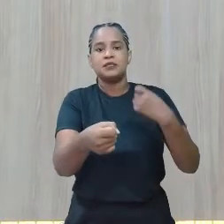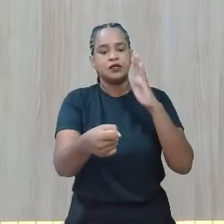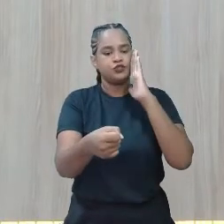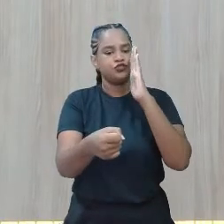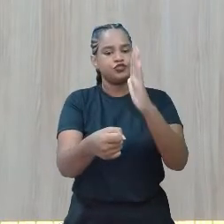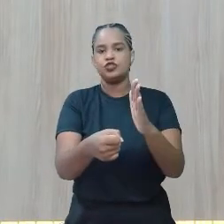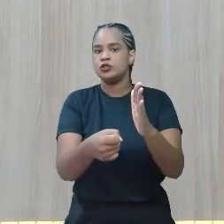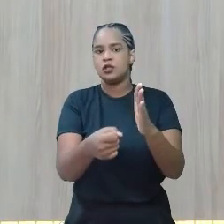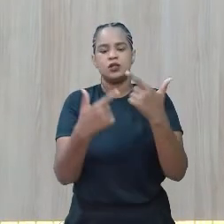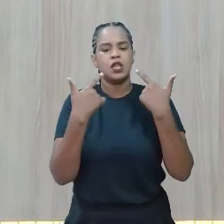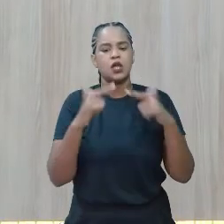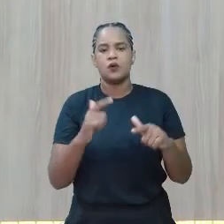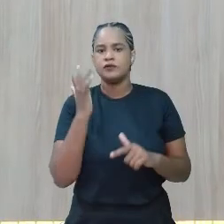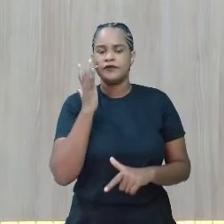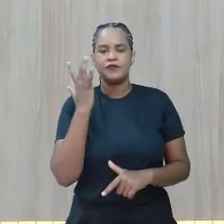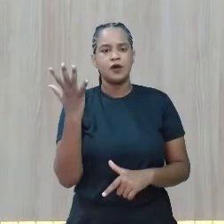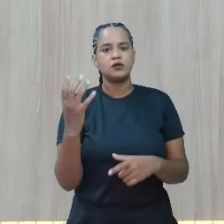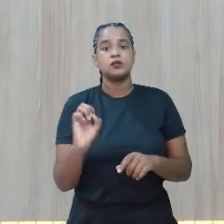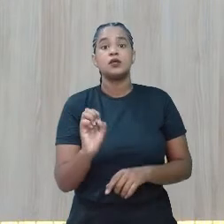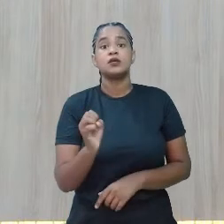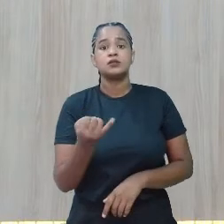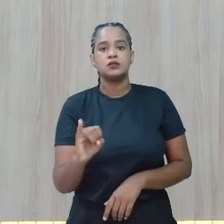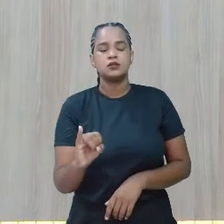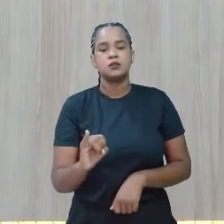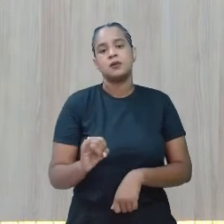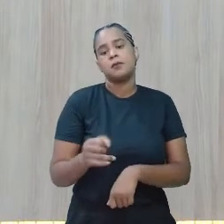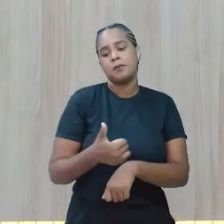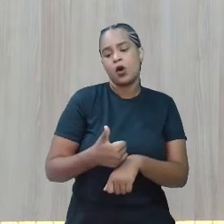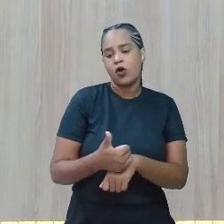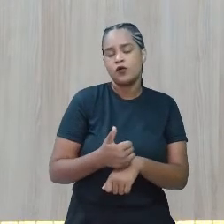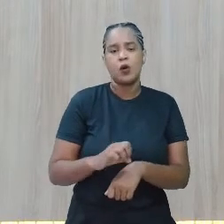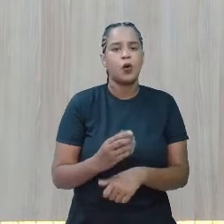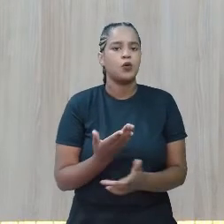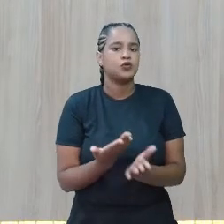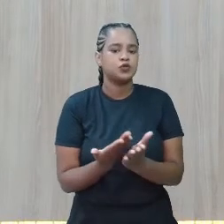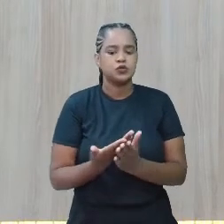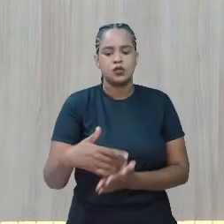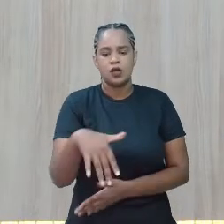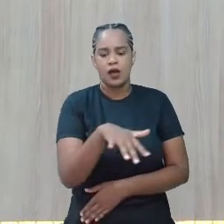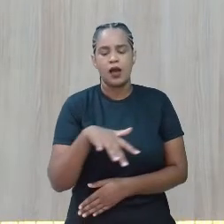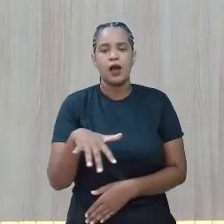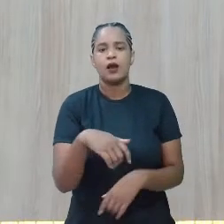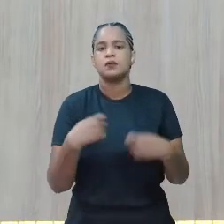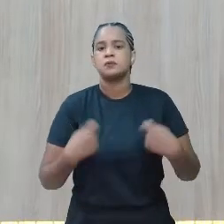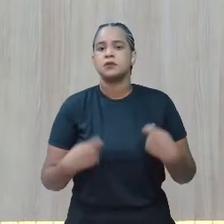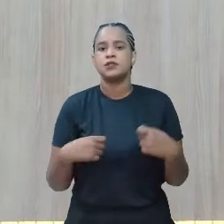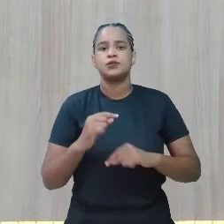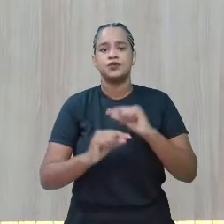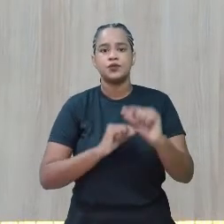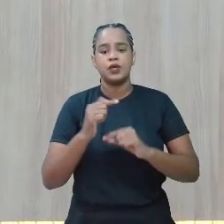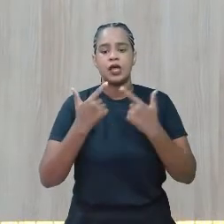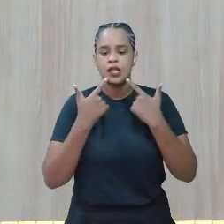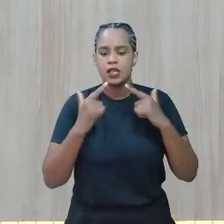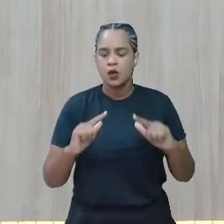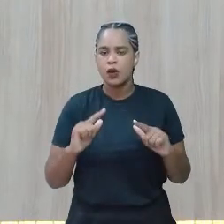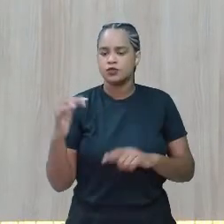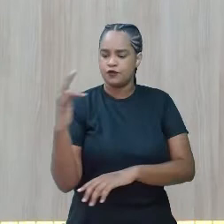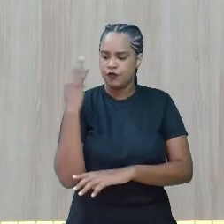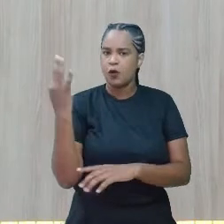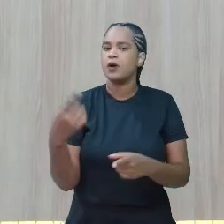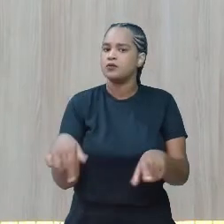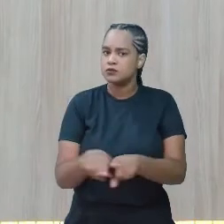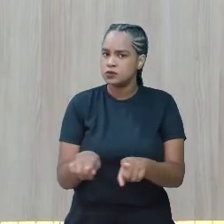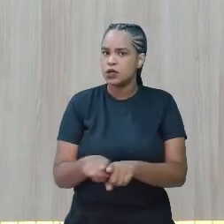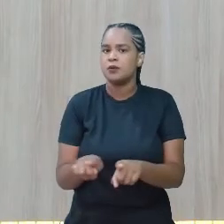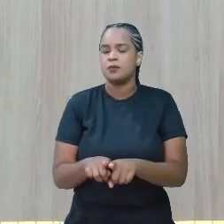como profissional ou estudante, não é, profissional de determinada área, ele deve ter essa linguagem formal,